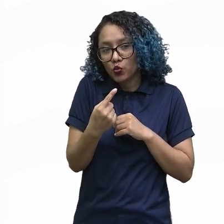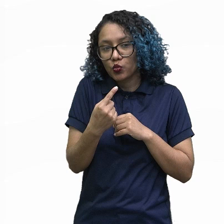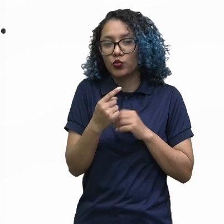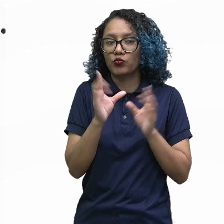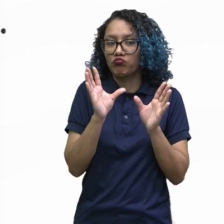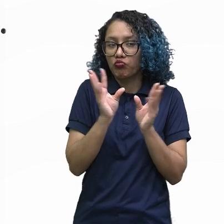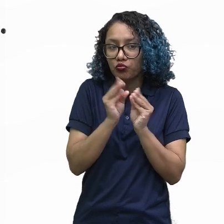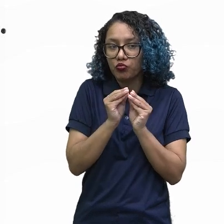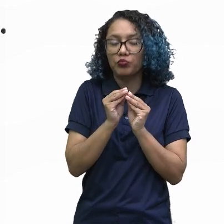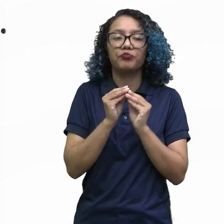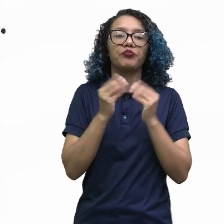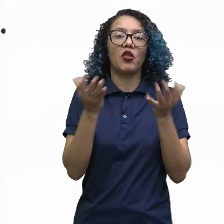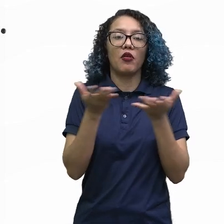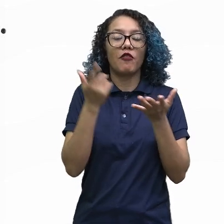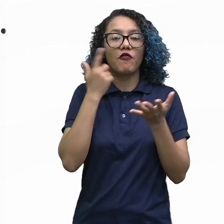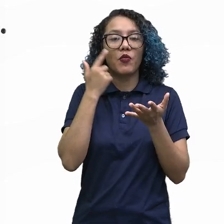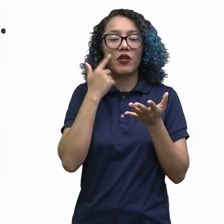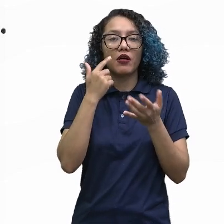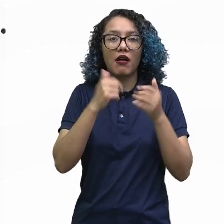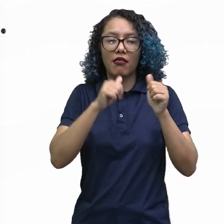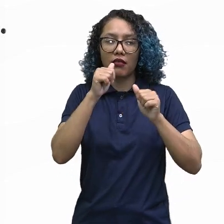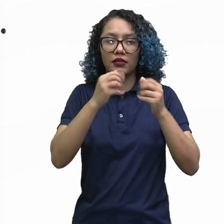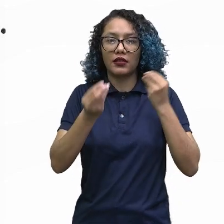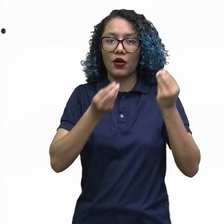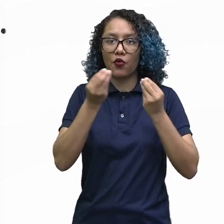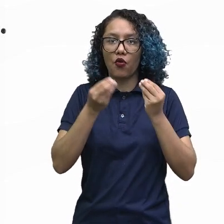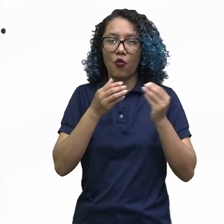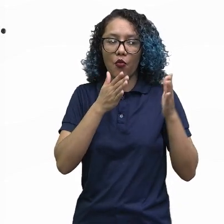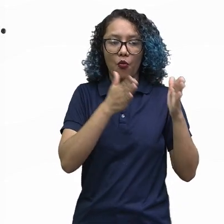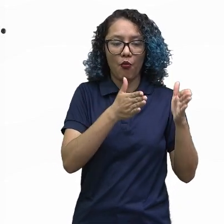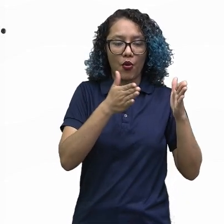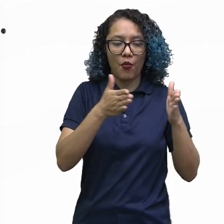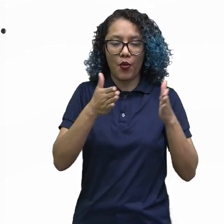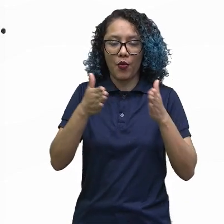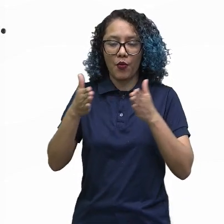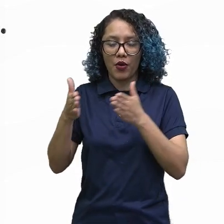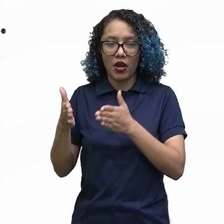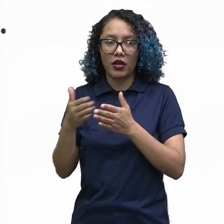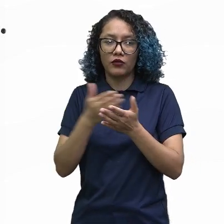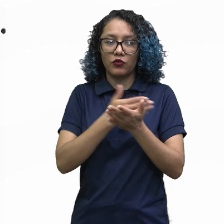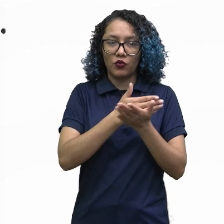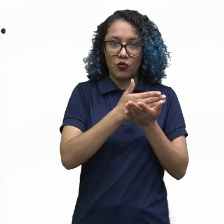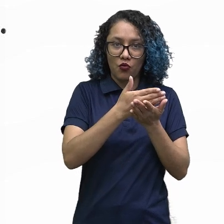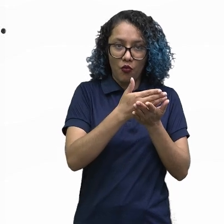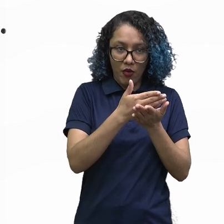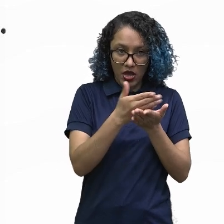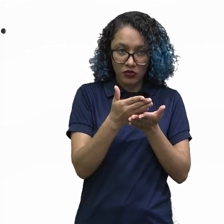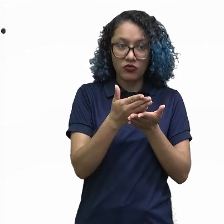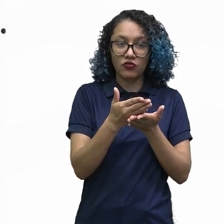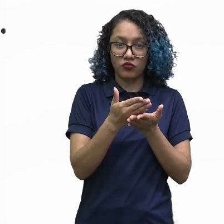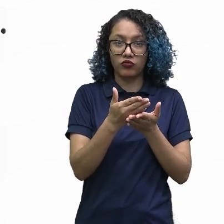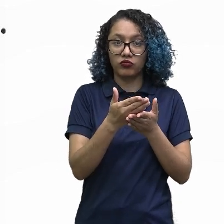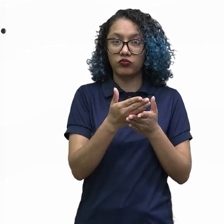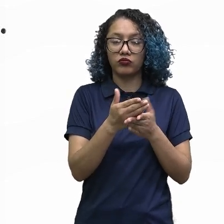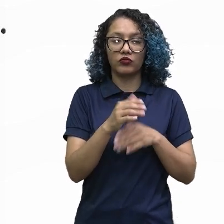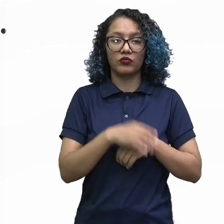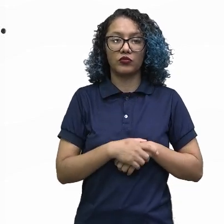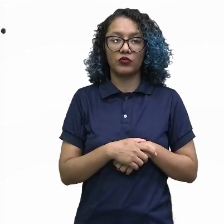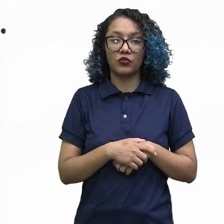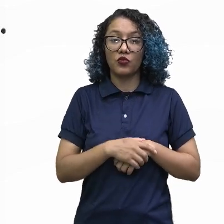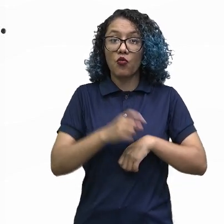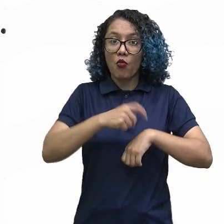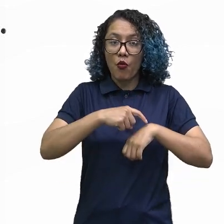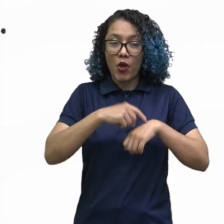Então, vamos analisar agora essa escala temporal aí, desde o acidente do césio, né? Então, a gente imagina que esse